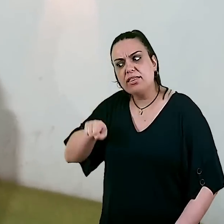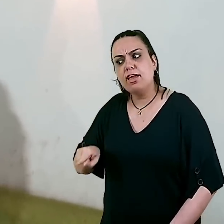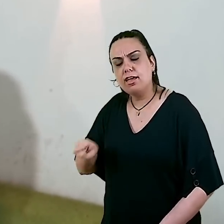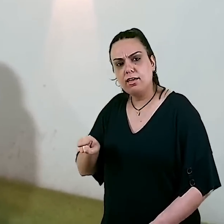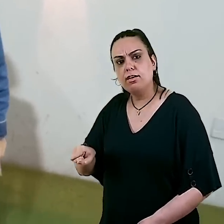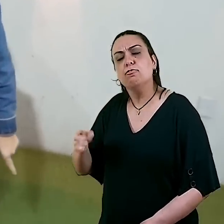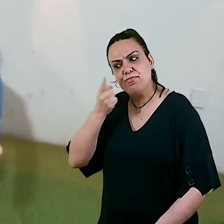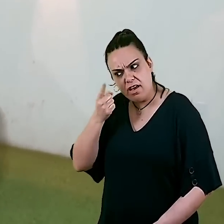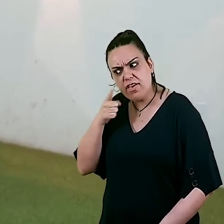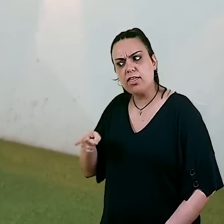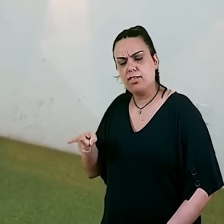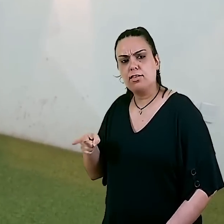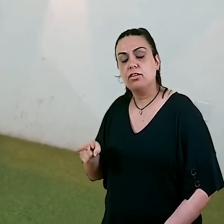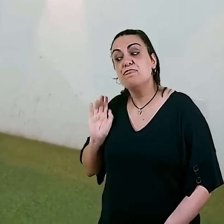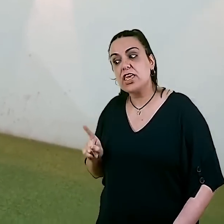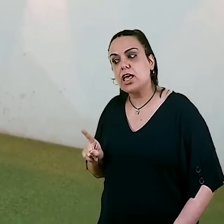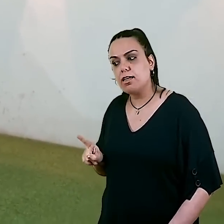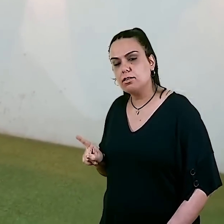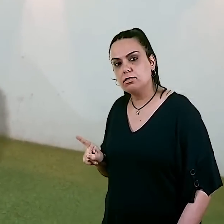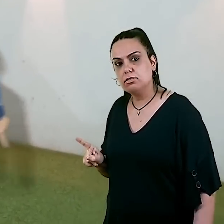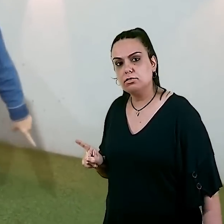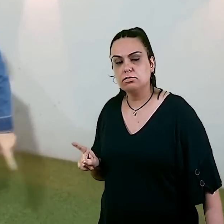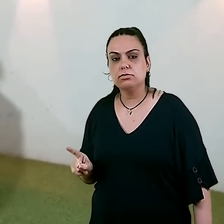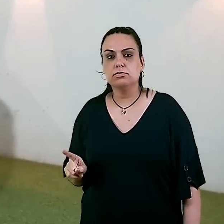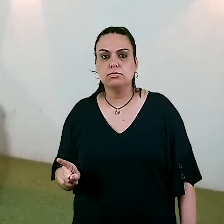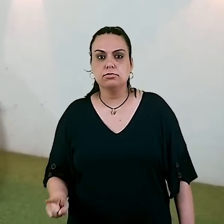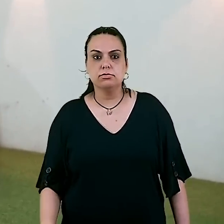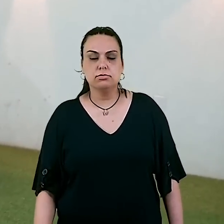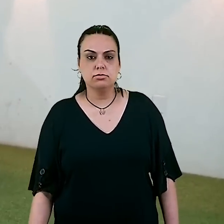se você se levantar daqui. Fica aí.